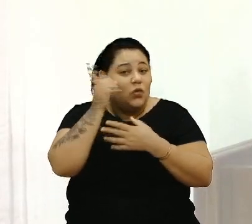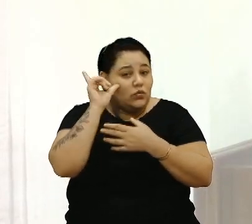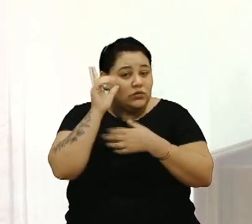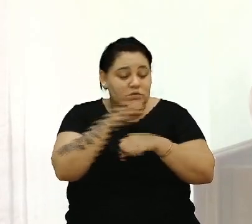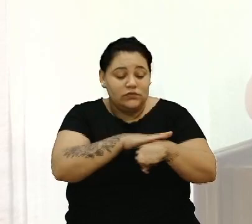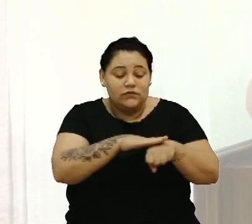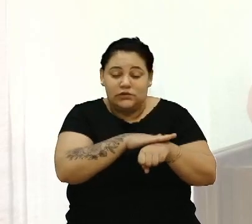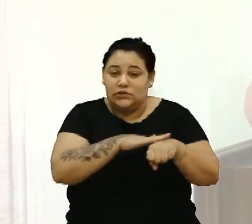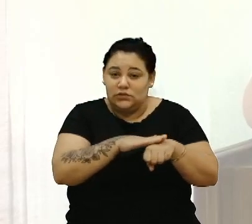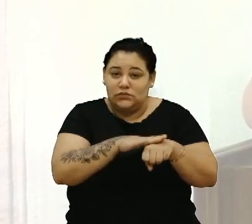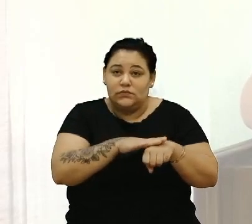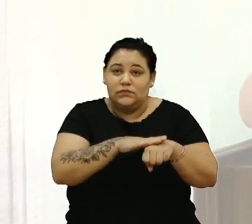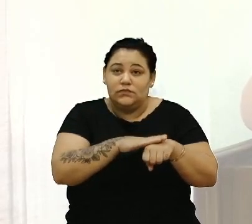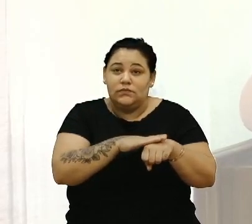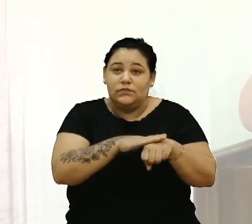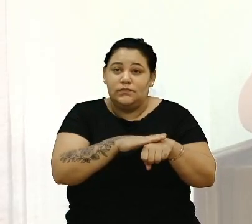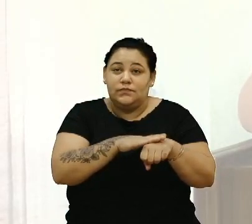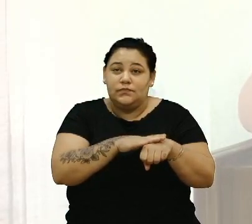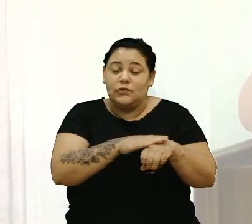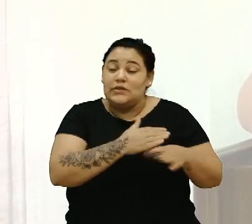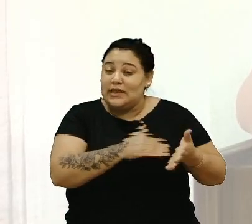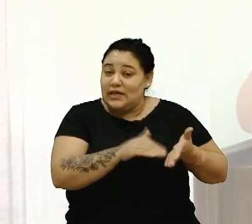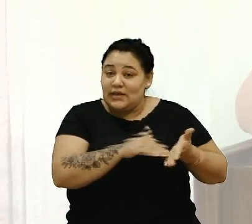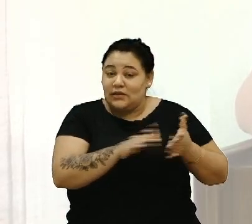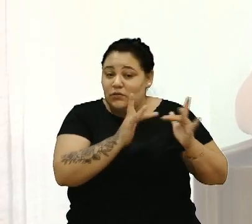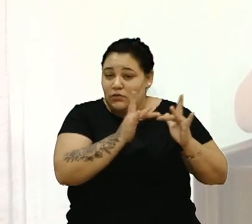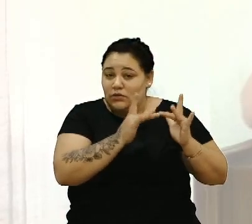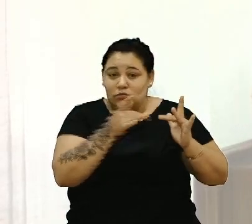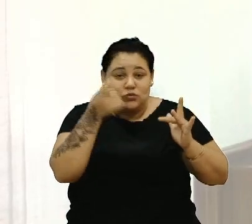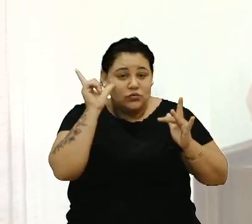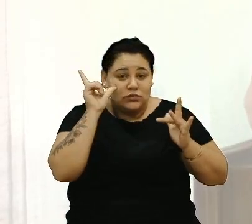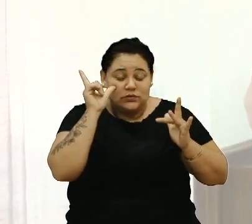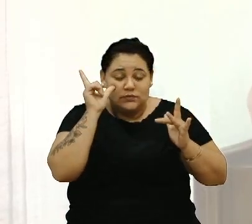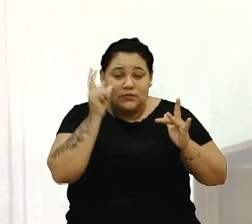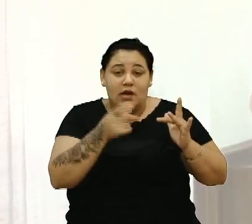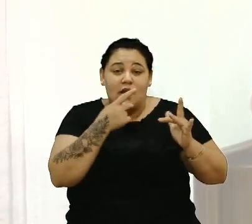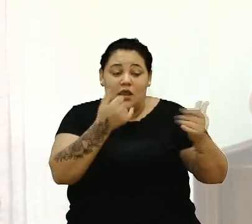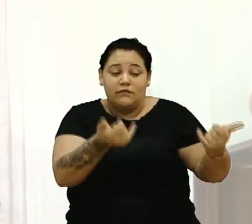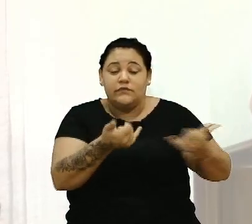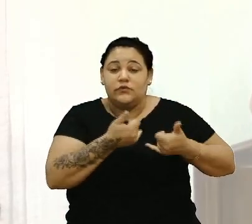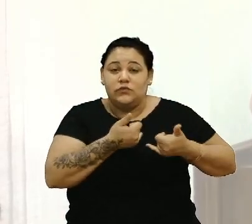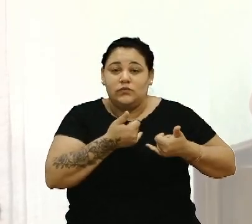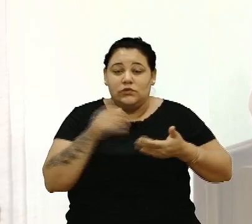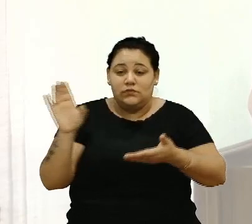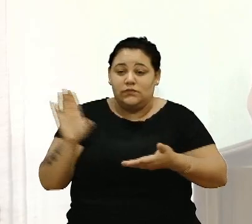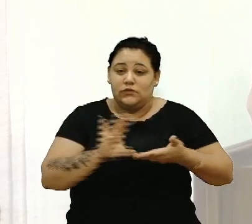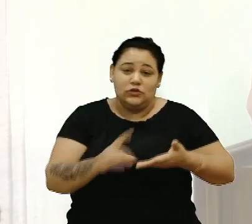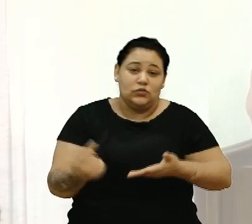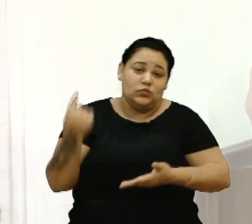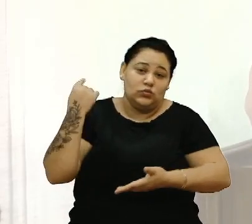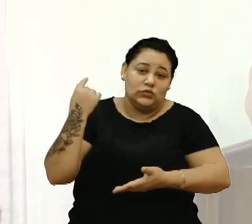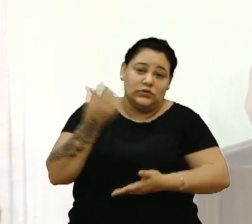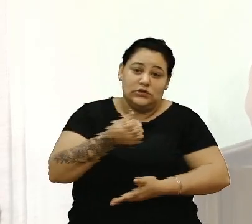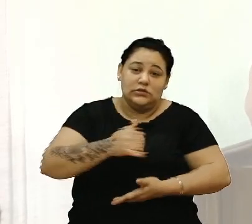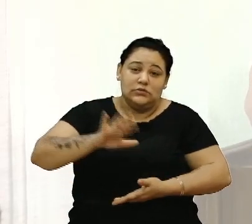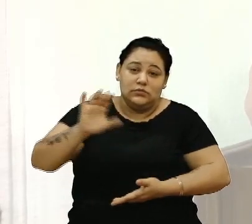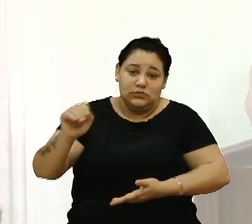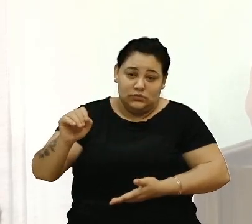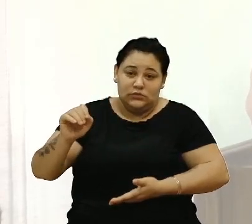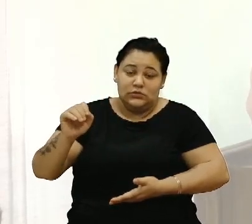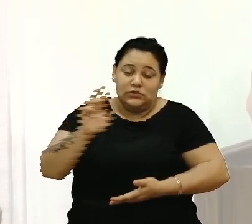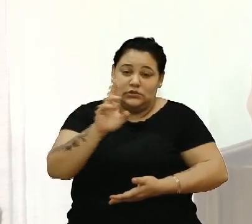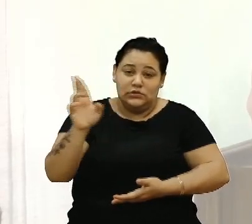secretária, ela nos passou que aquela emenda que foi enviada o ano passado, de 6 milhões de reais,